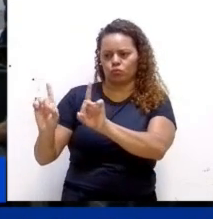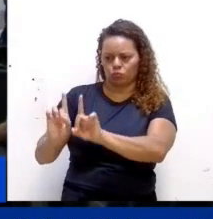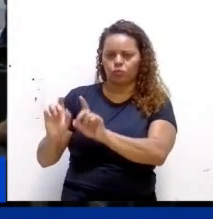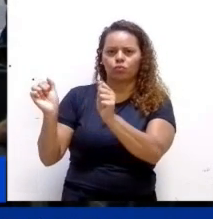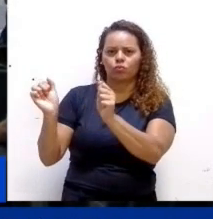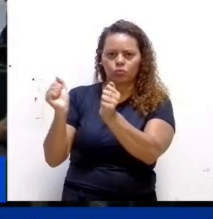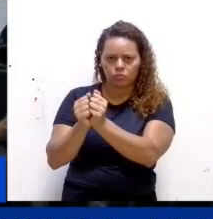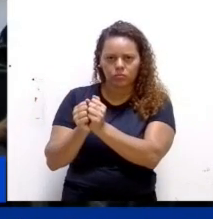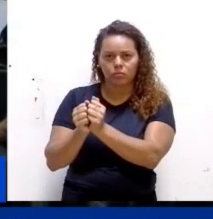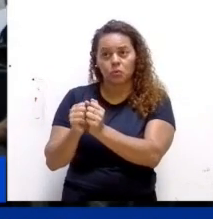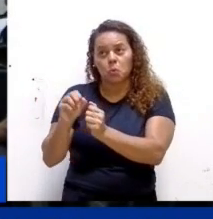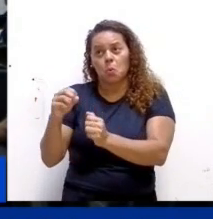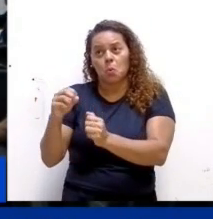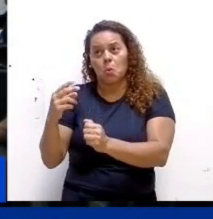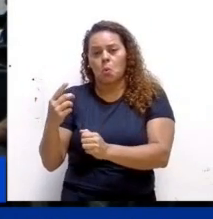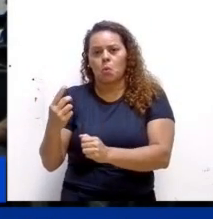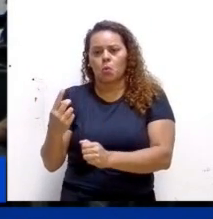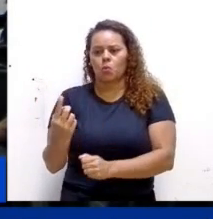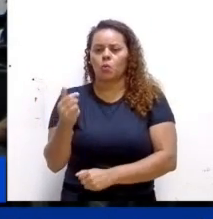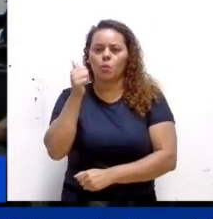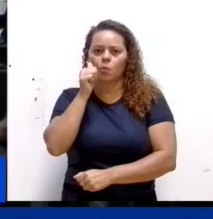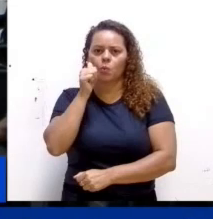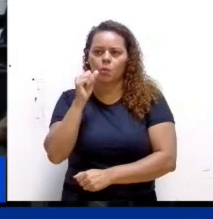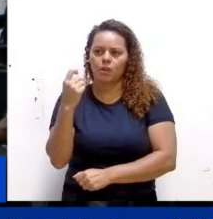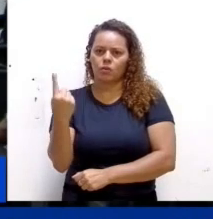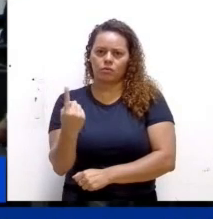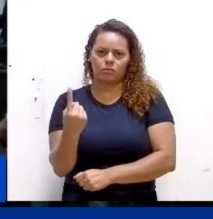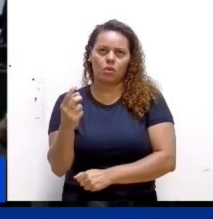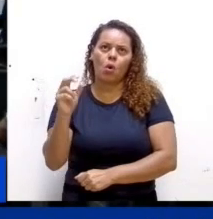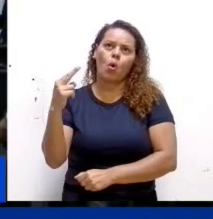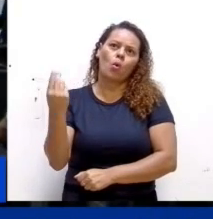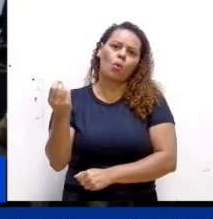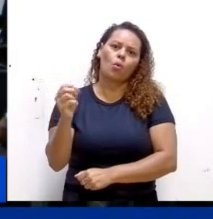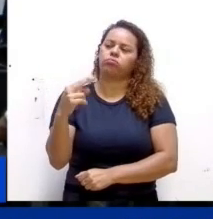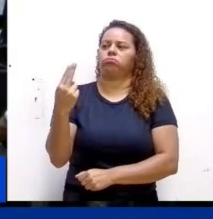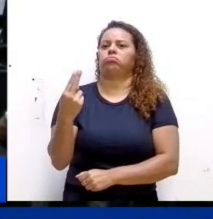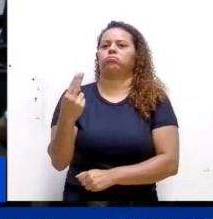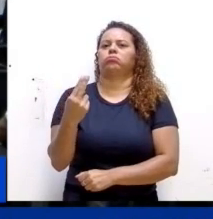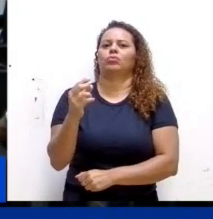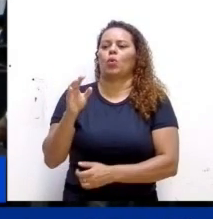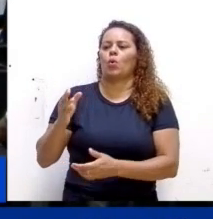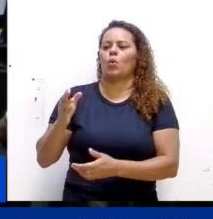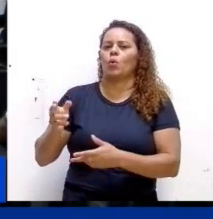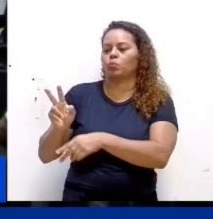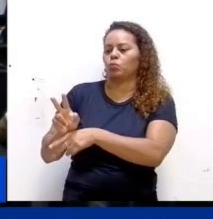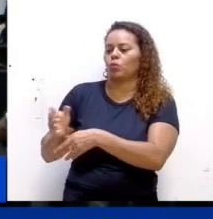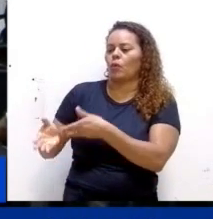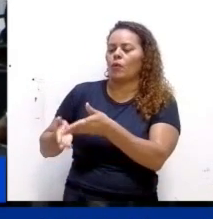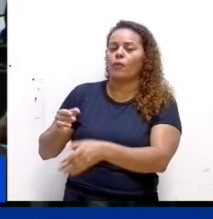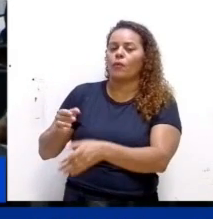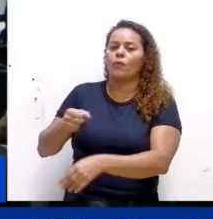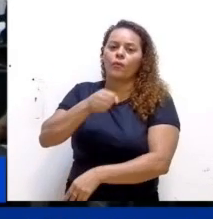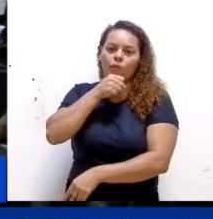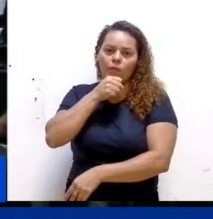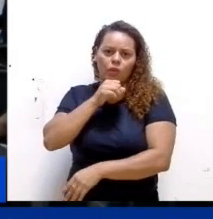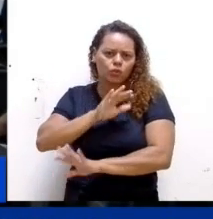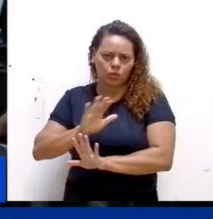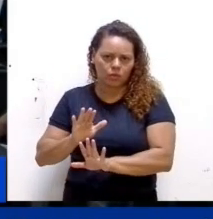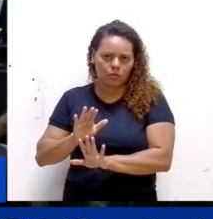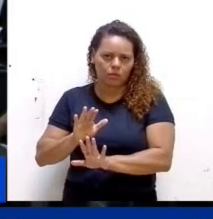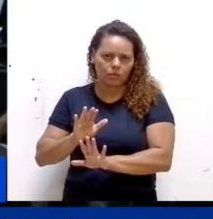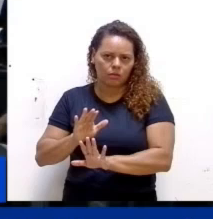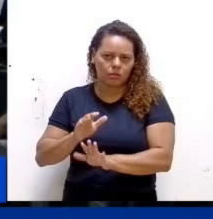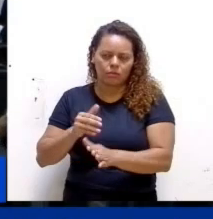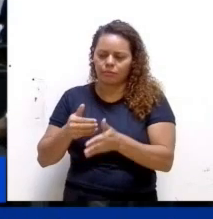os filhos. Ah, professora, meus pais já faleceram, moramos só eu, só os meus irmãos. A gente não tem família?